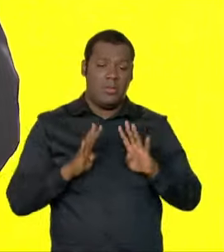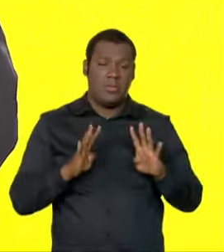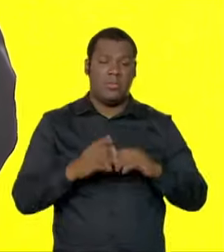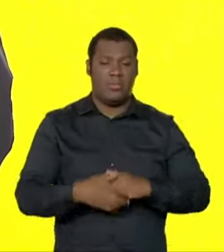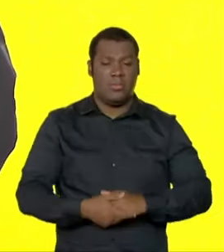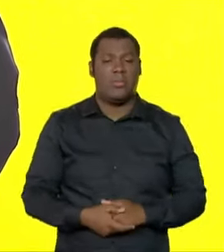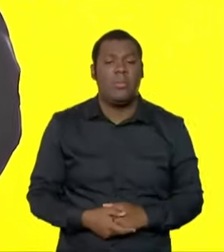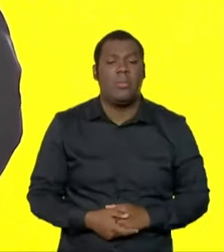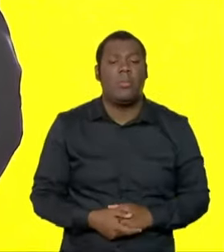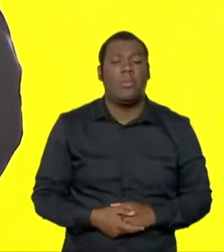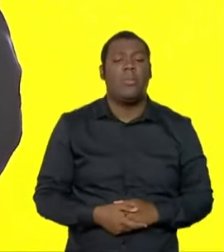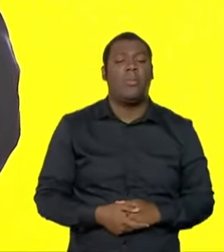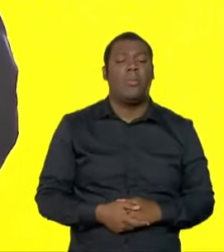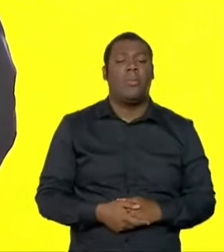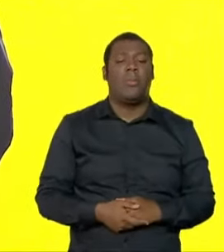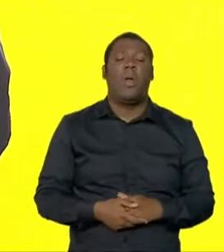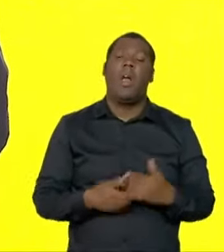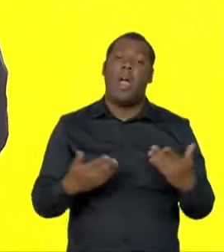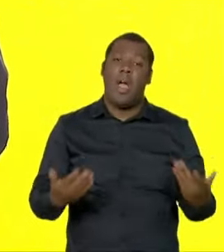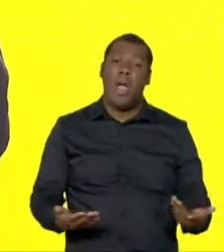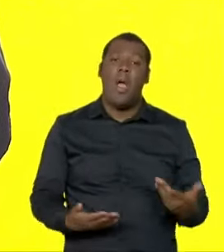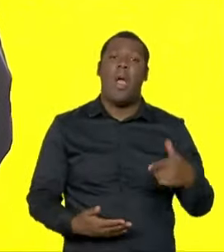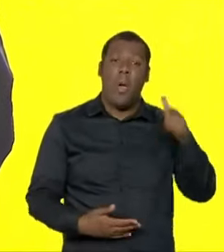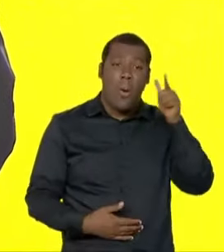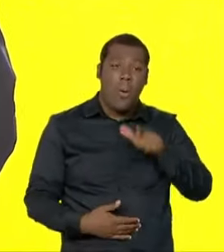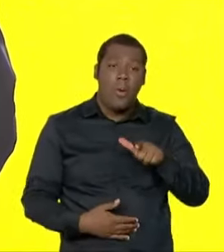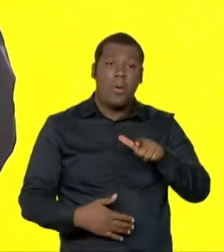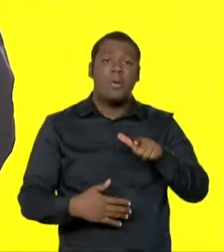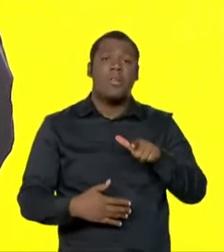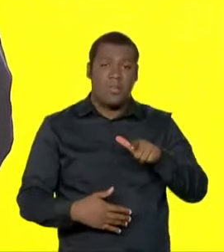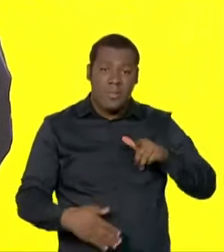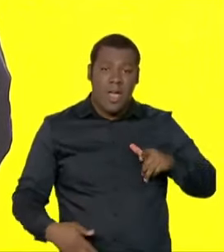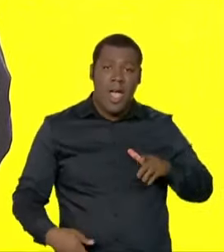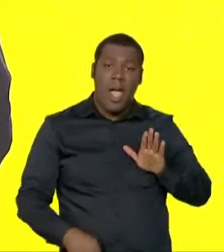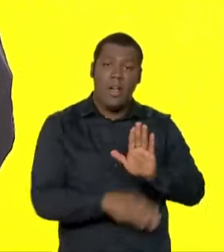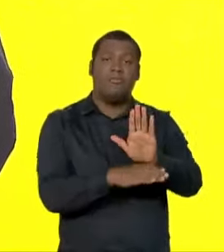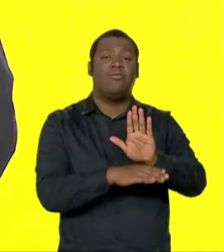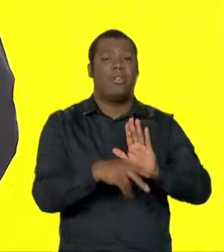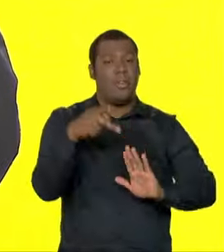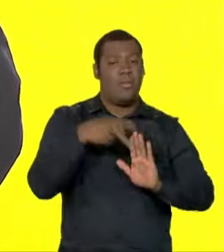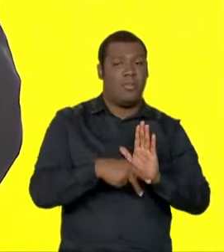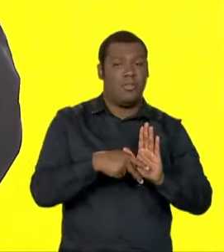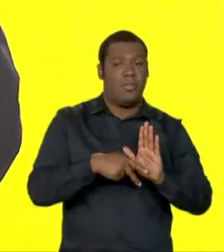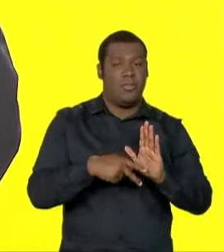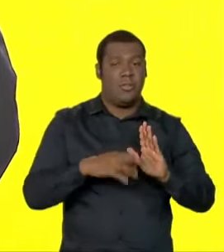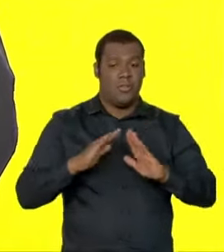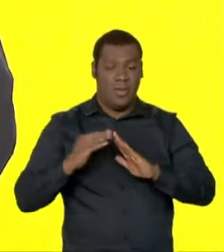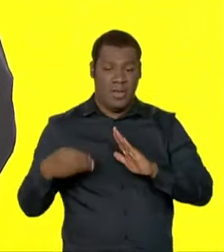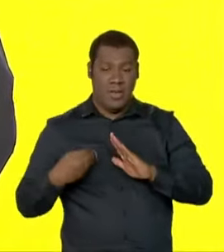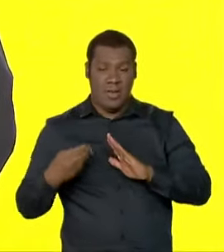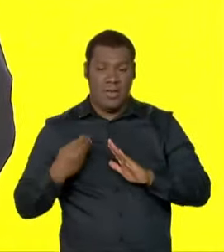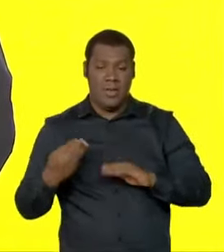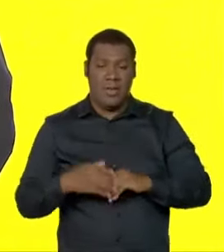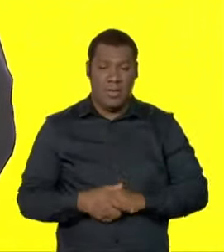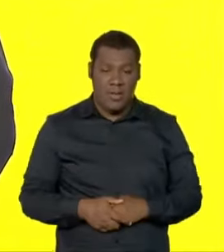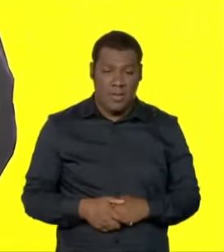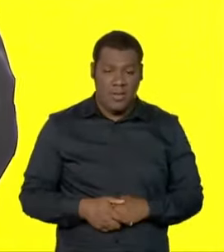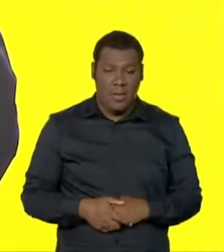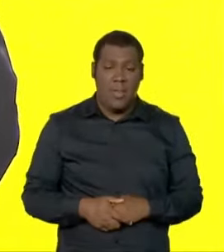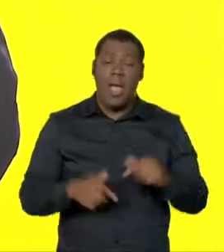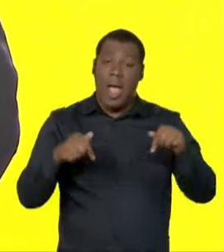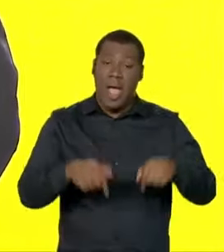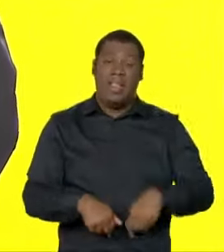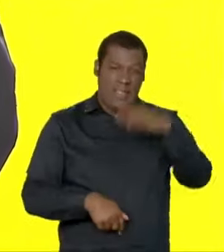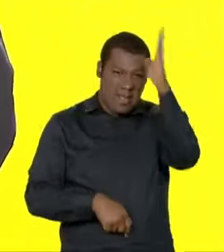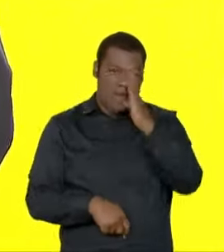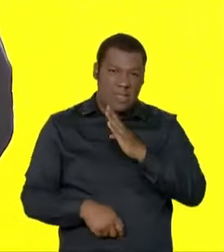orgulho, nós fizemos o maior programa habitacional do mundo, presidente. Não o segundo maior, não o maior. O Brasil tem o maior programa habitacional do